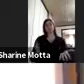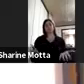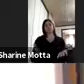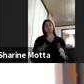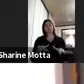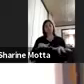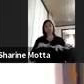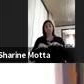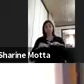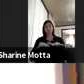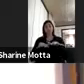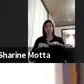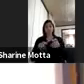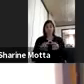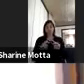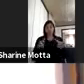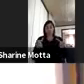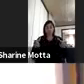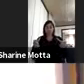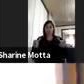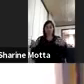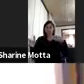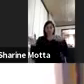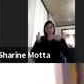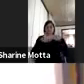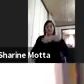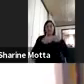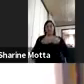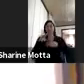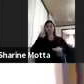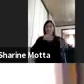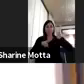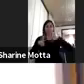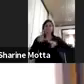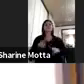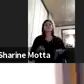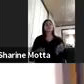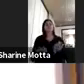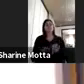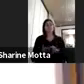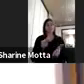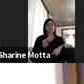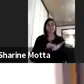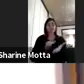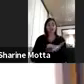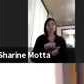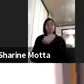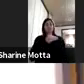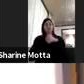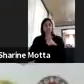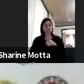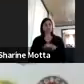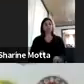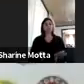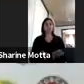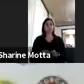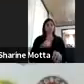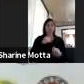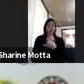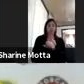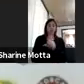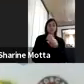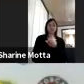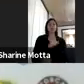que busca invisibilizar que esse empregado que não recebe salário e não tem carteira é escravo. Da